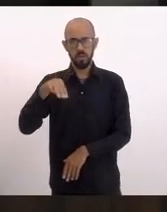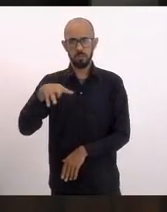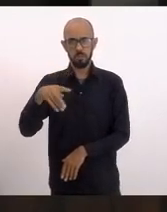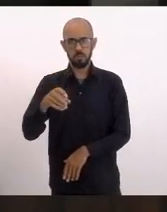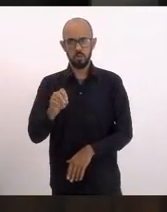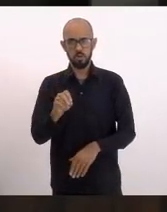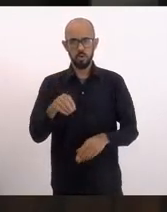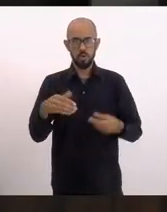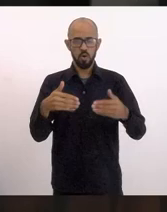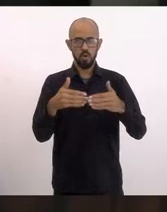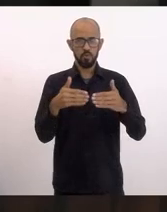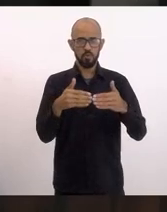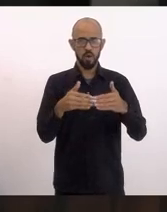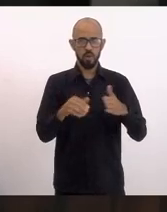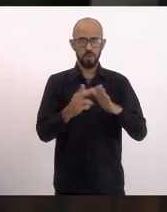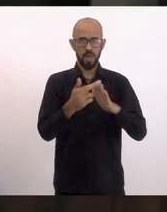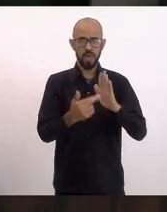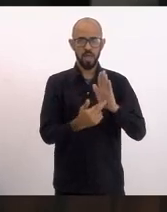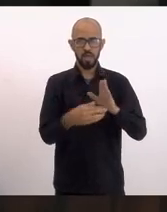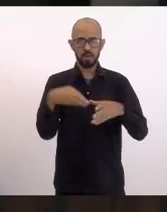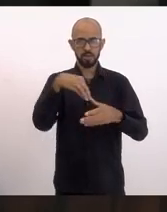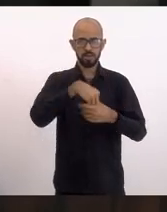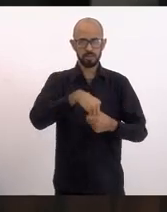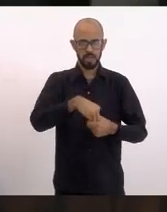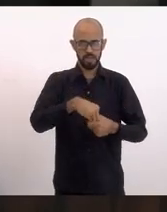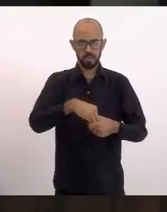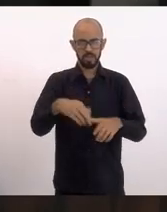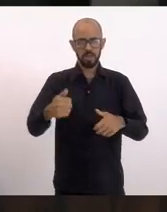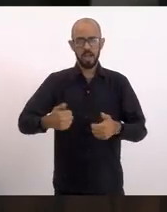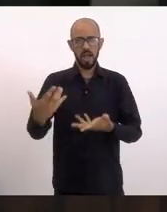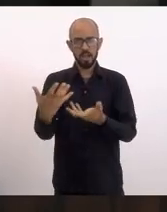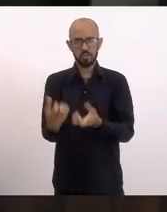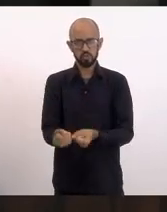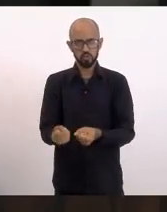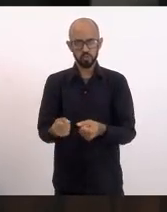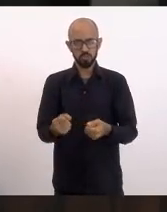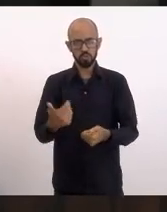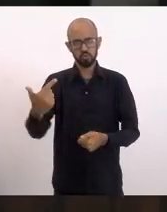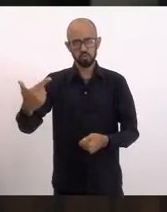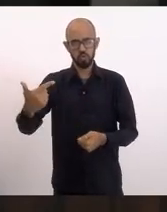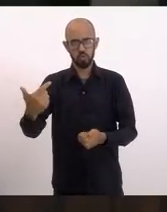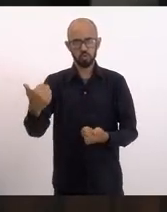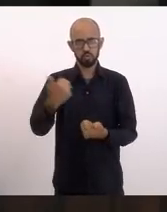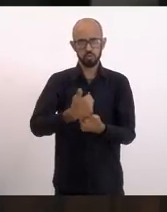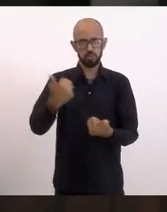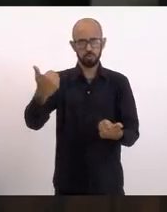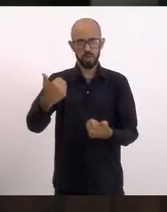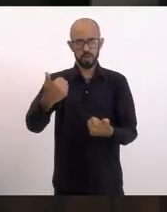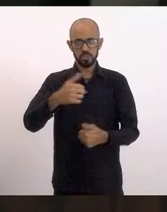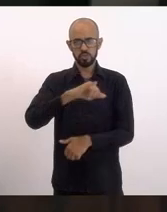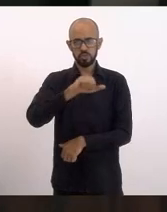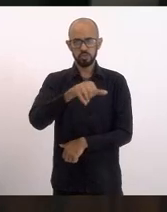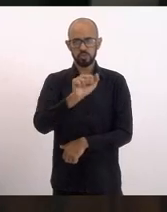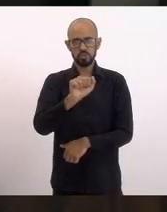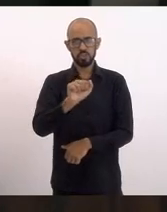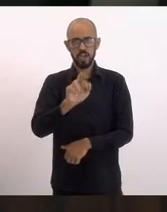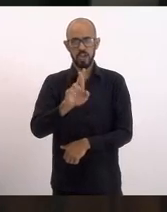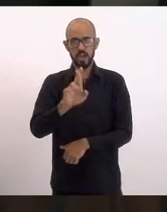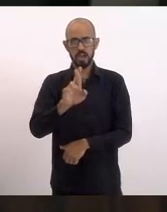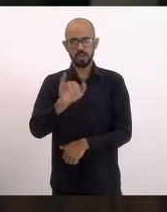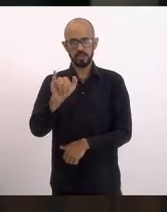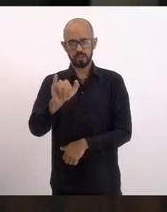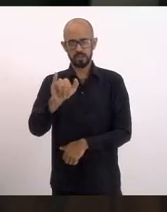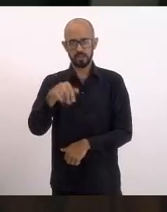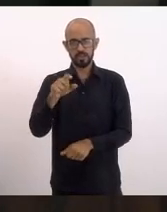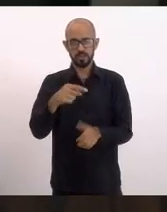Interno, assumiu o mandato de deputado estadual, segundo suplente do PSB, senhor Jari Simão de Oliveira Júnior, que exibiu o diploma expedido